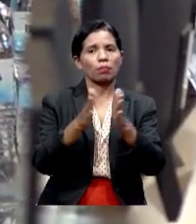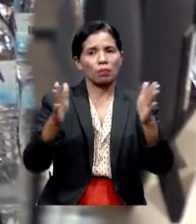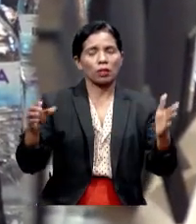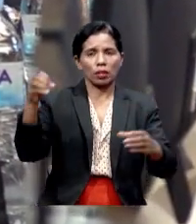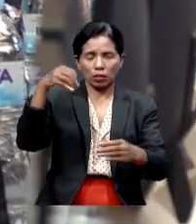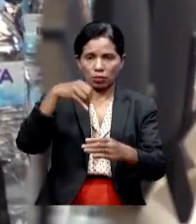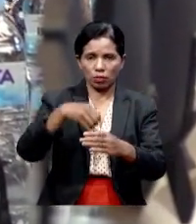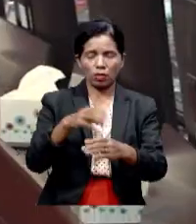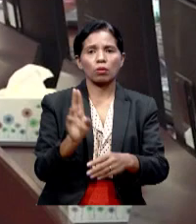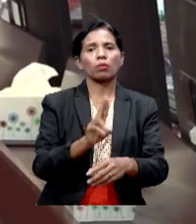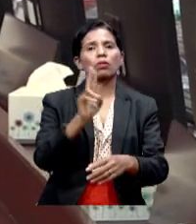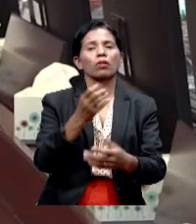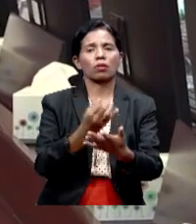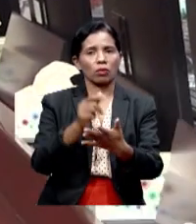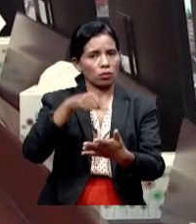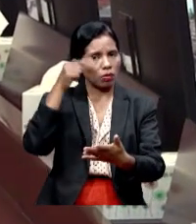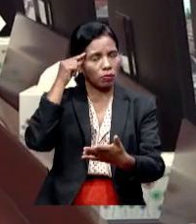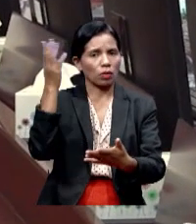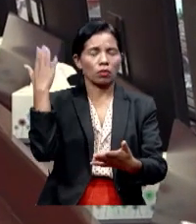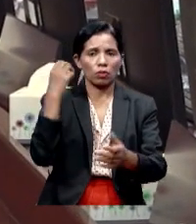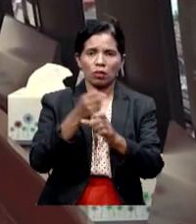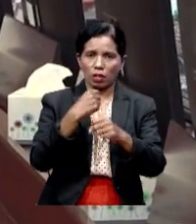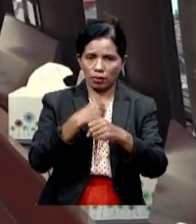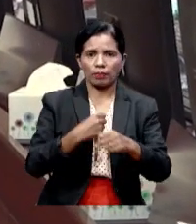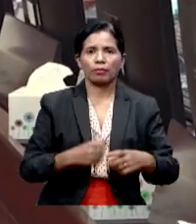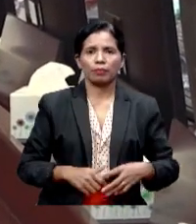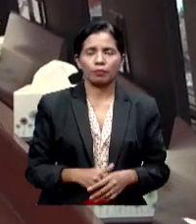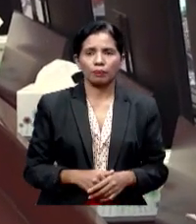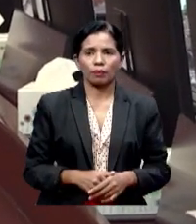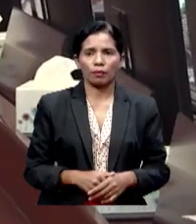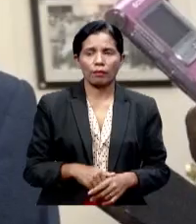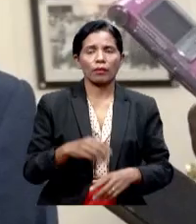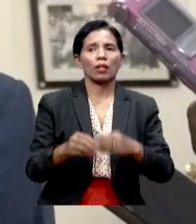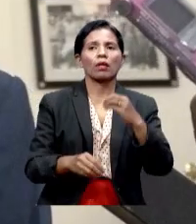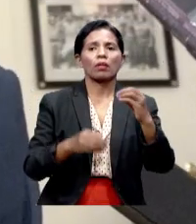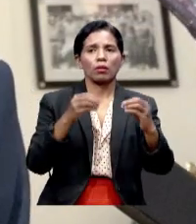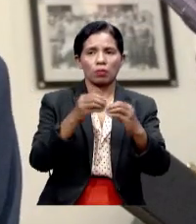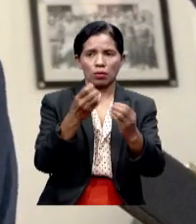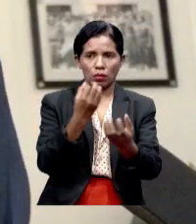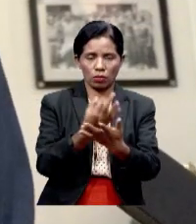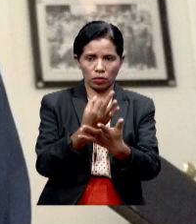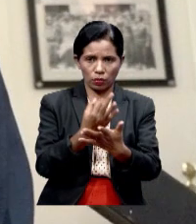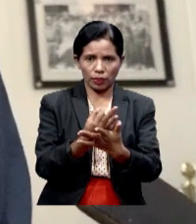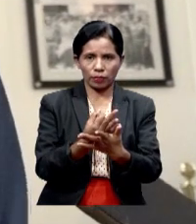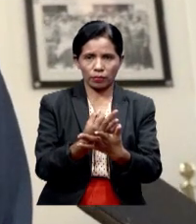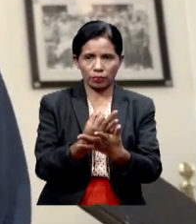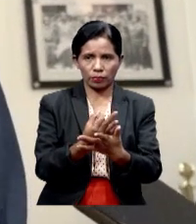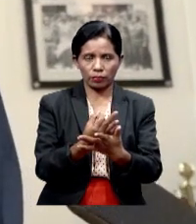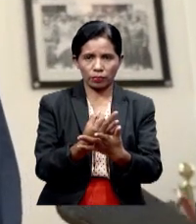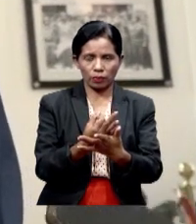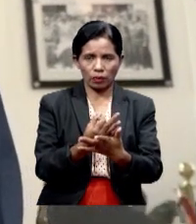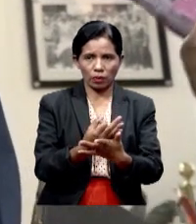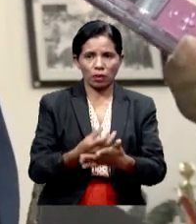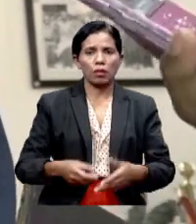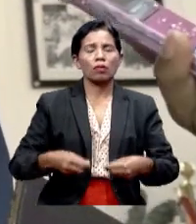incluímos execução nebe governo anterior halo. Com a categoria orçamental,